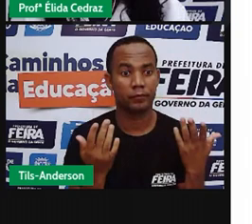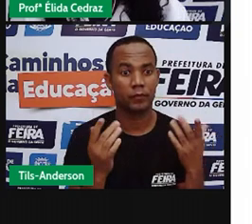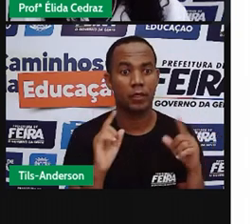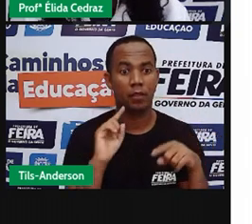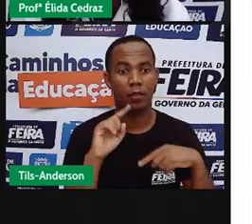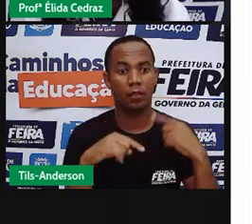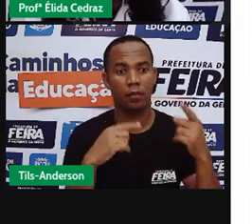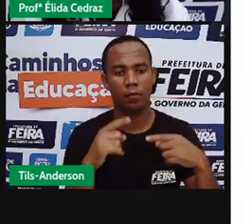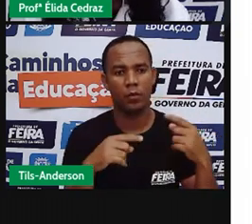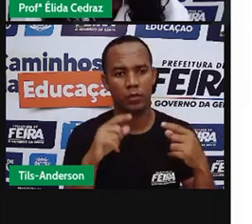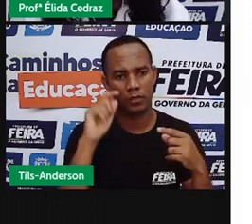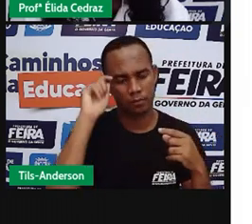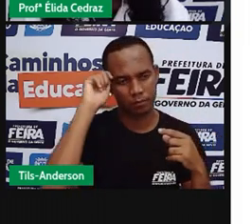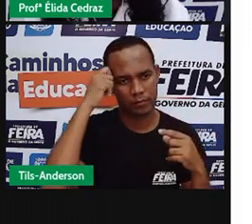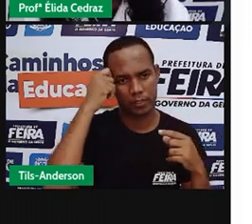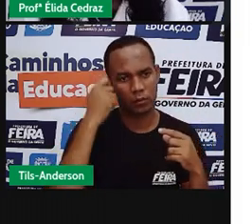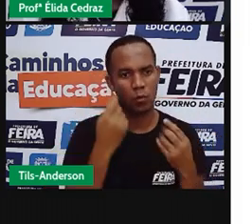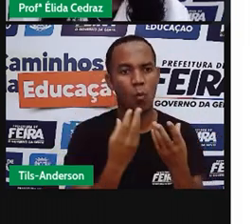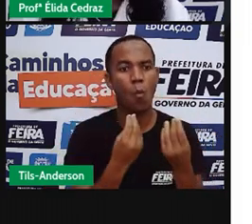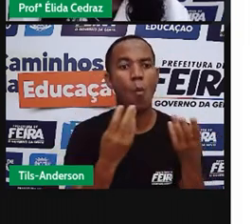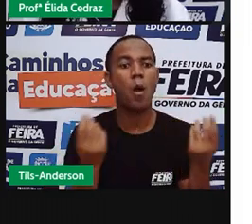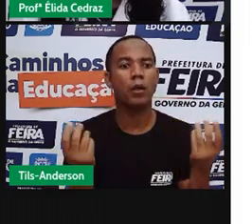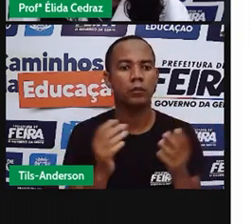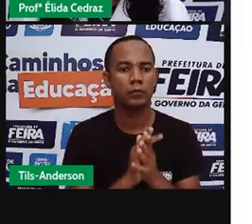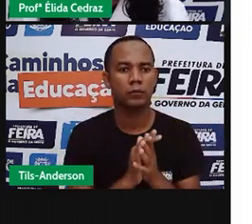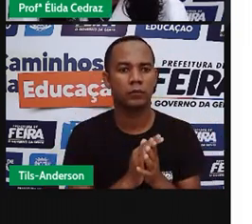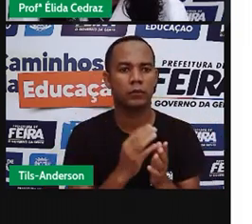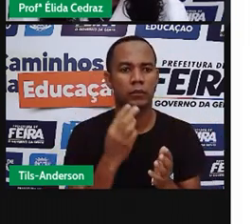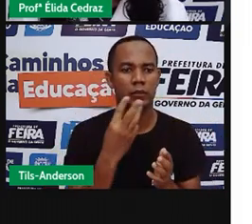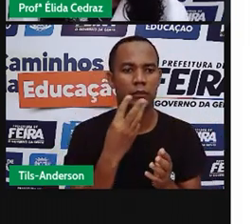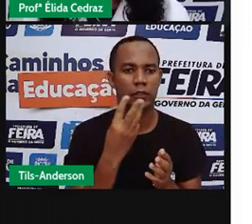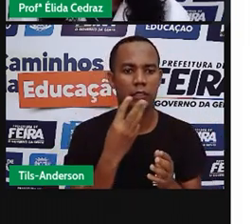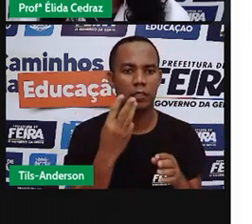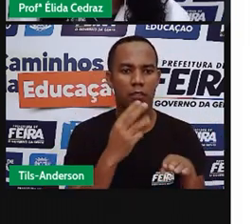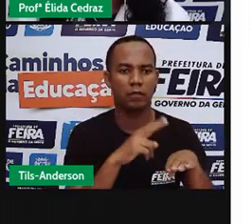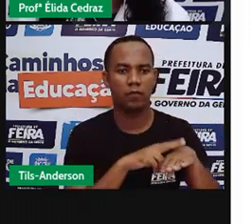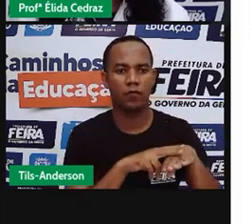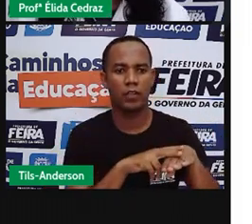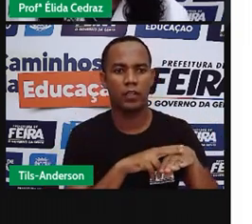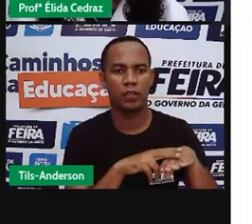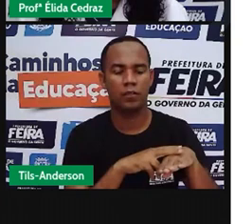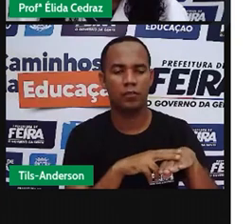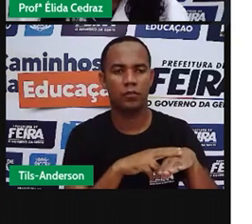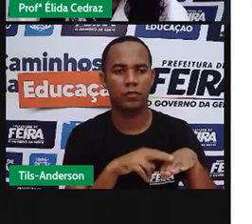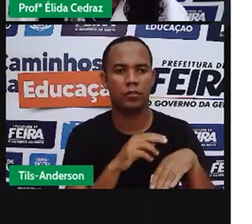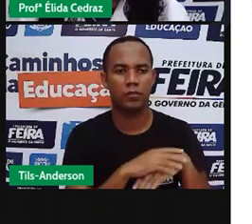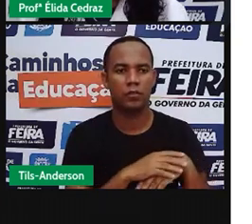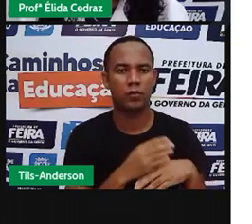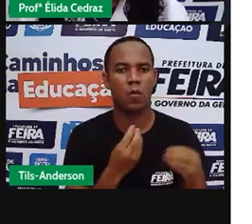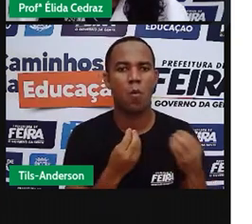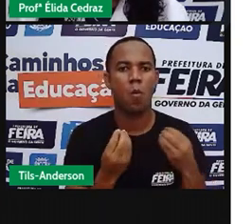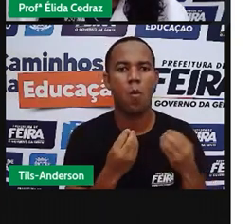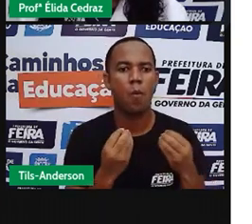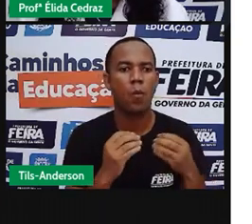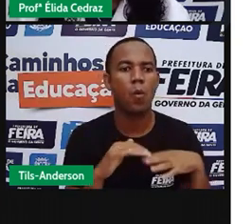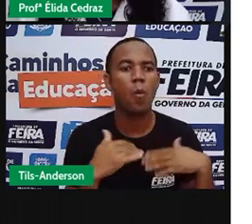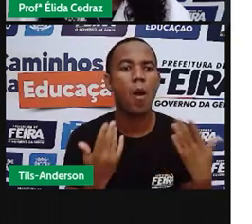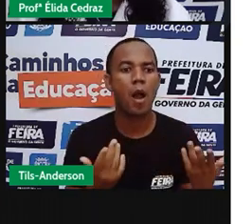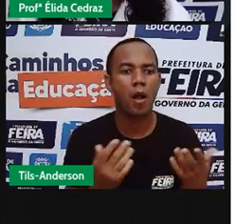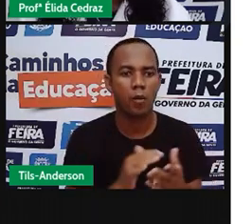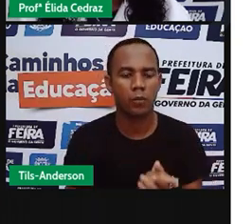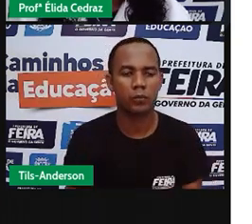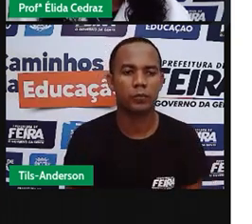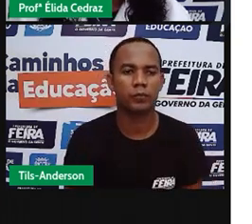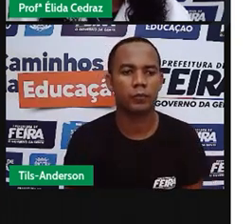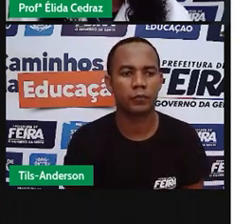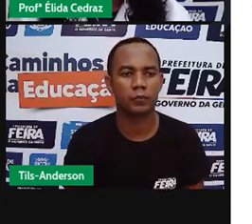preto, virão quantos? 3 verdes. Completamos 3 verdes, qual é a sequência? 1